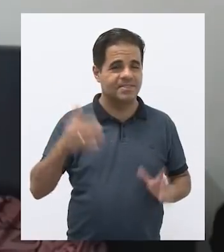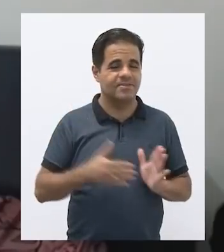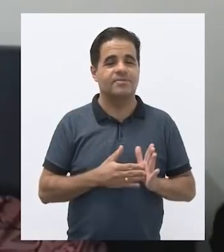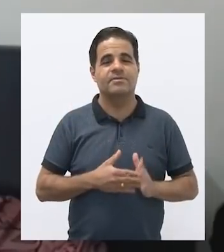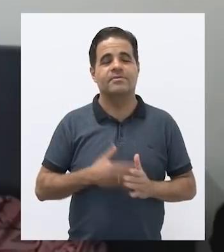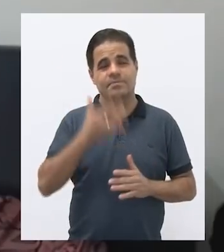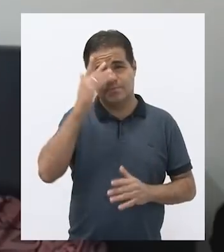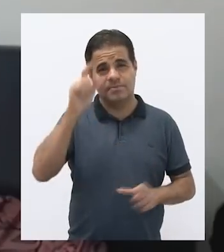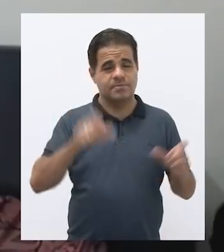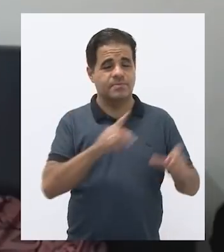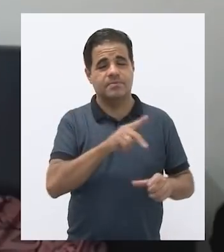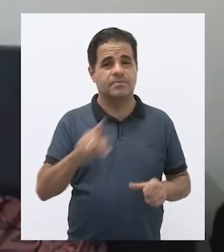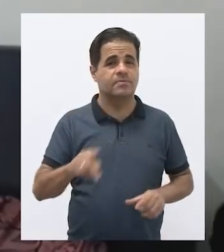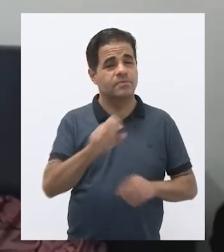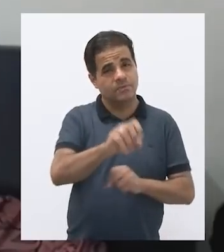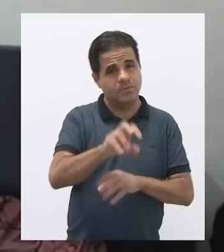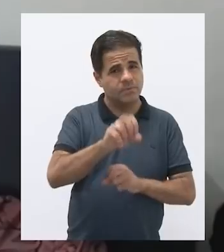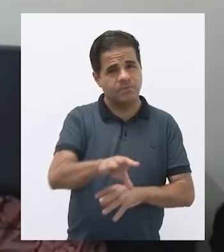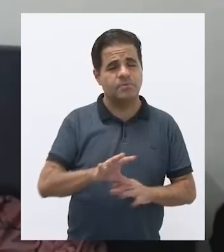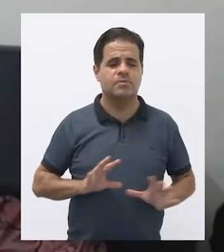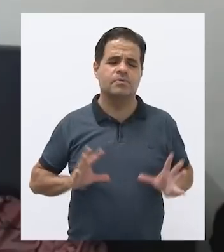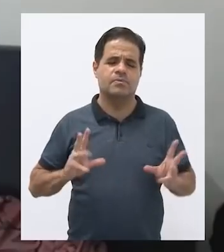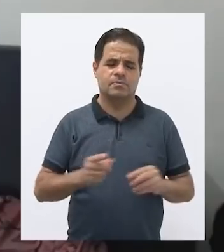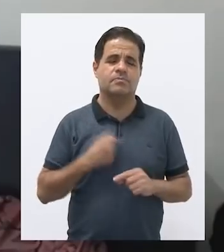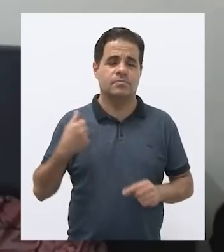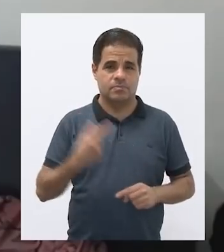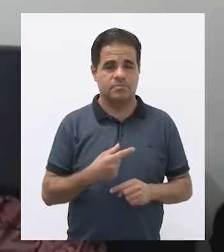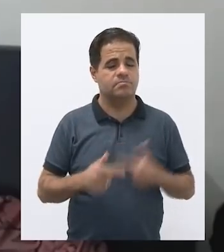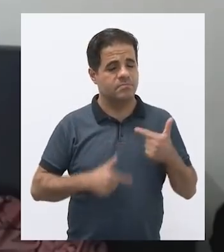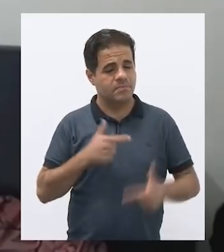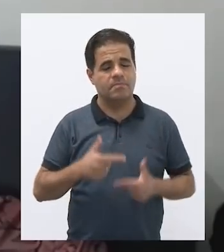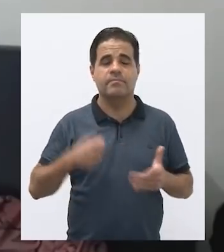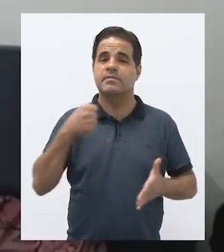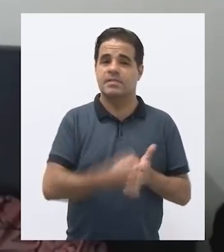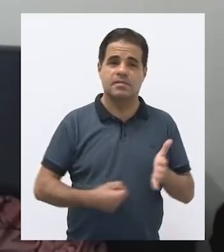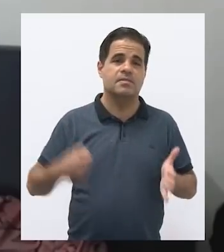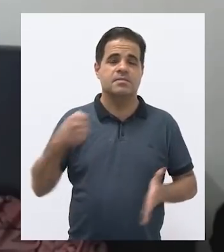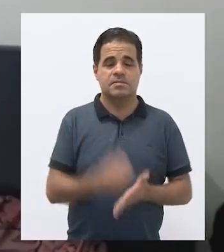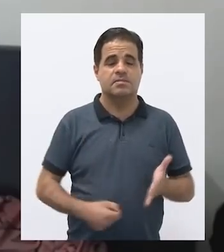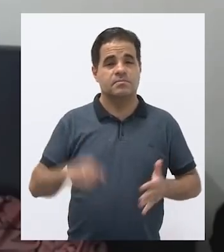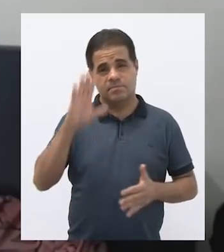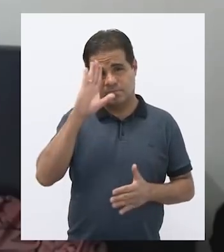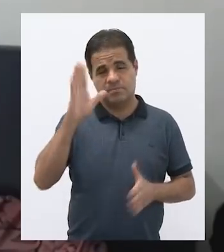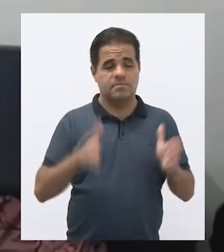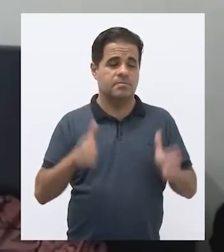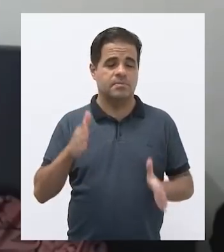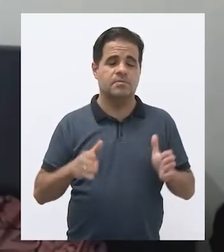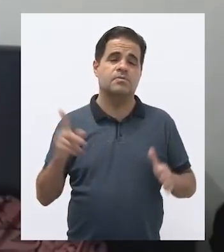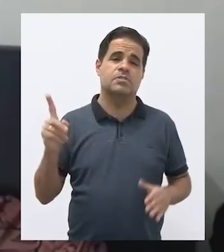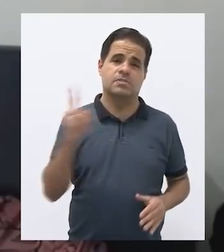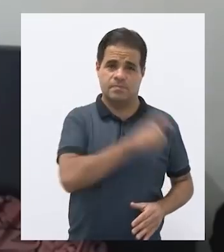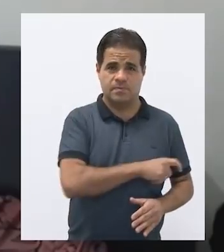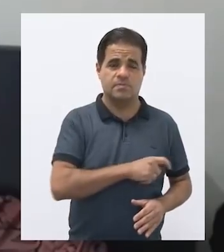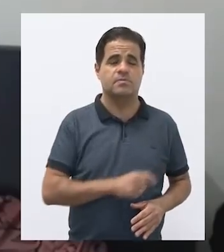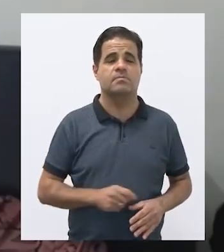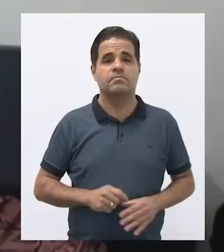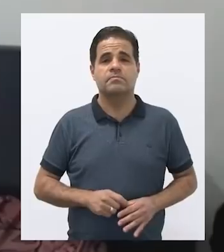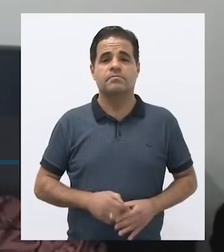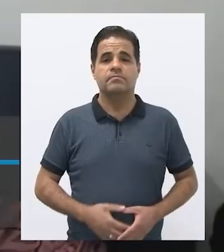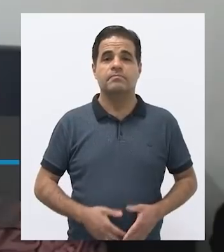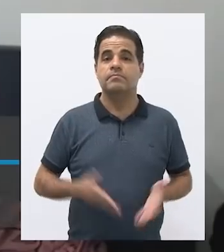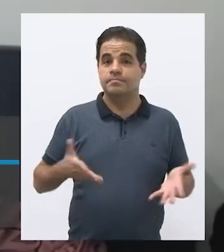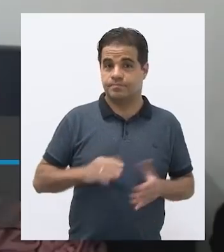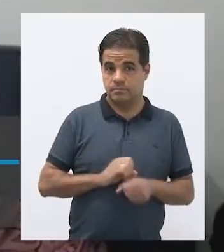nossos educadores, que todos nós, né, estamos aí nessa batalha, principalmente nesse período que é tão difícil, né, agora